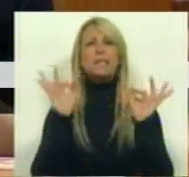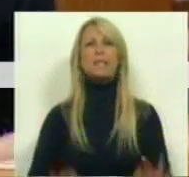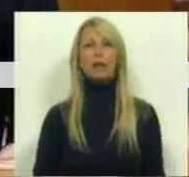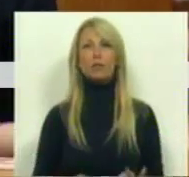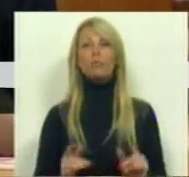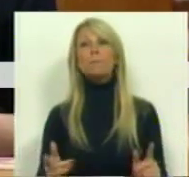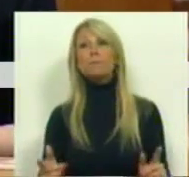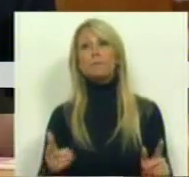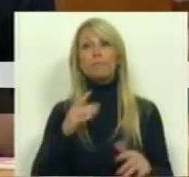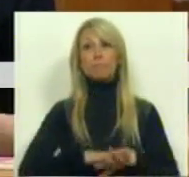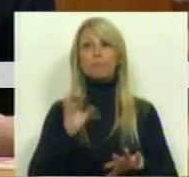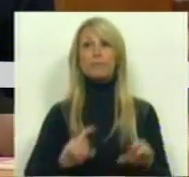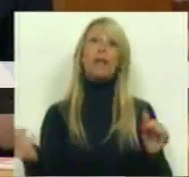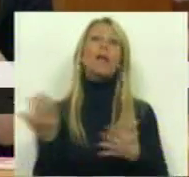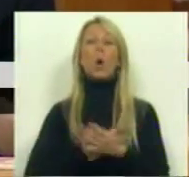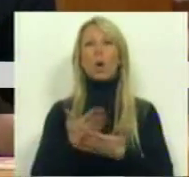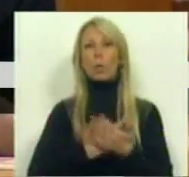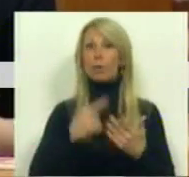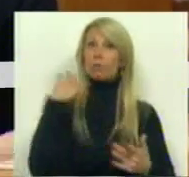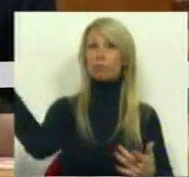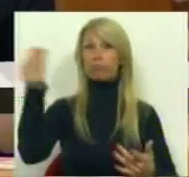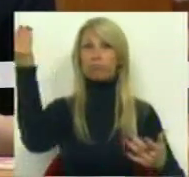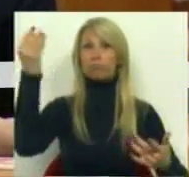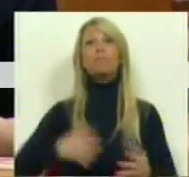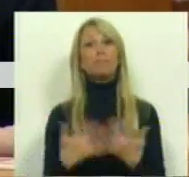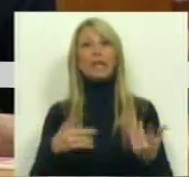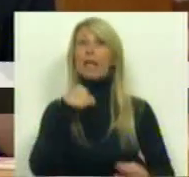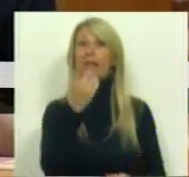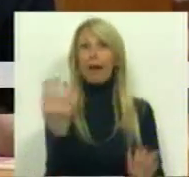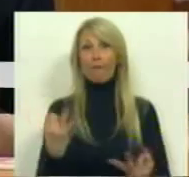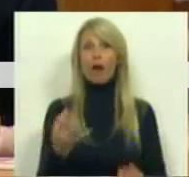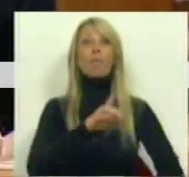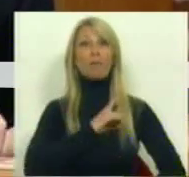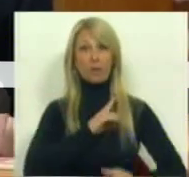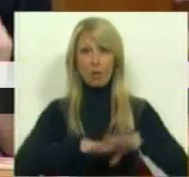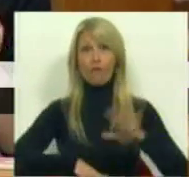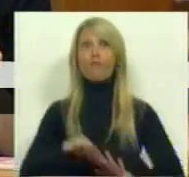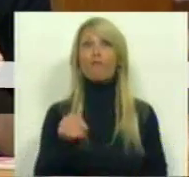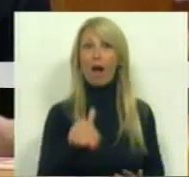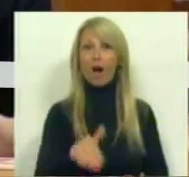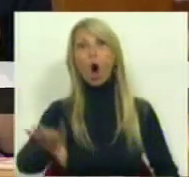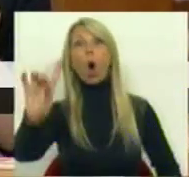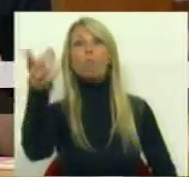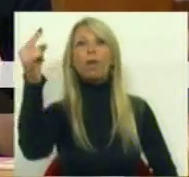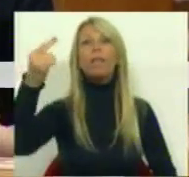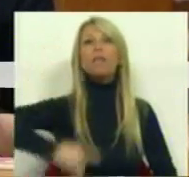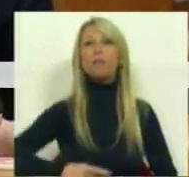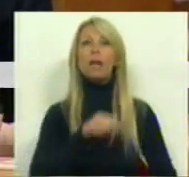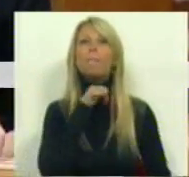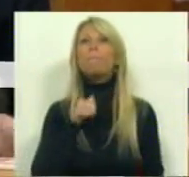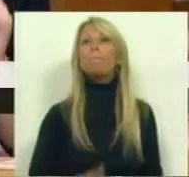é por isso que economistas reputados têm afirmado que a privatização a fazer-se deveria, pelo menos,